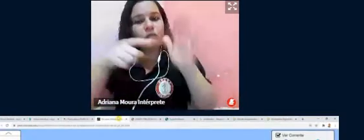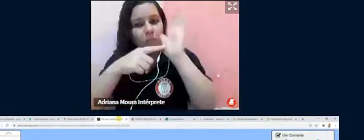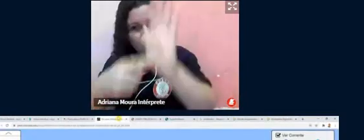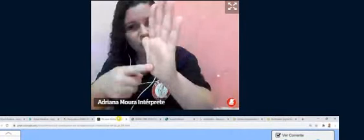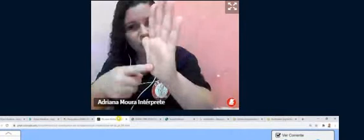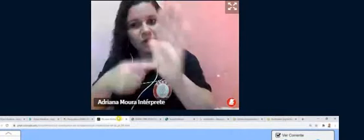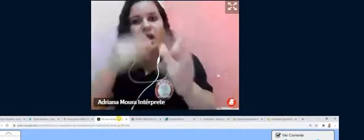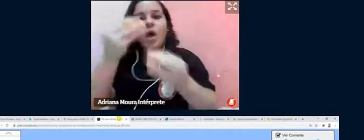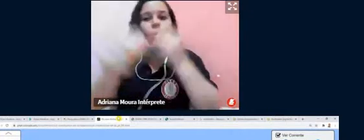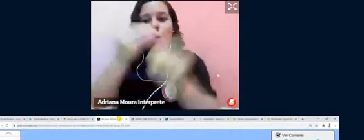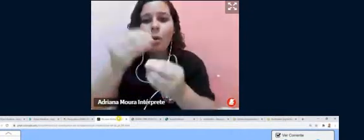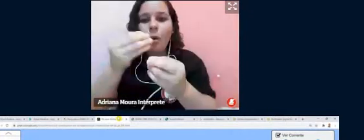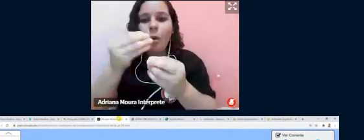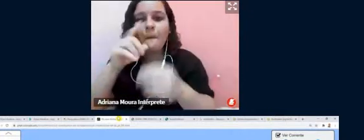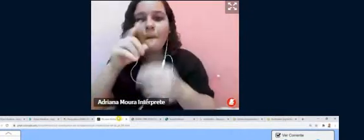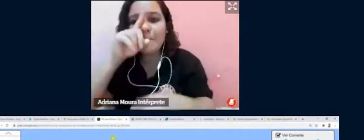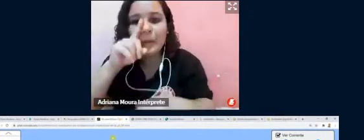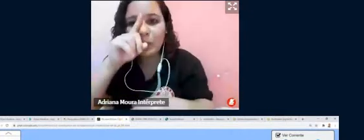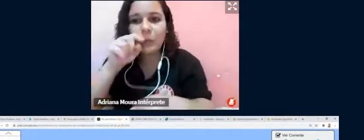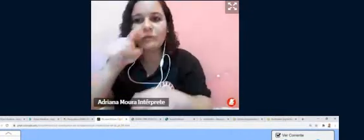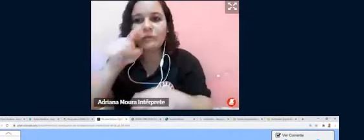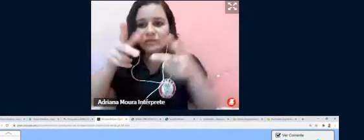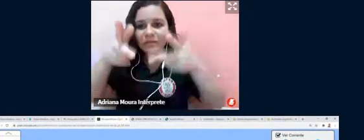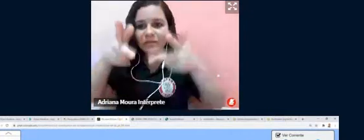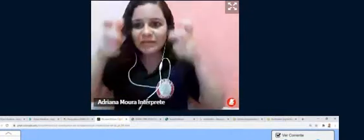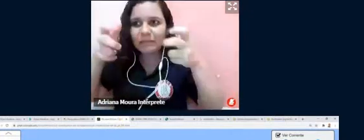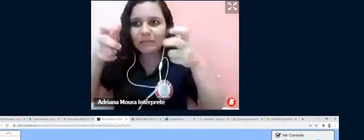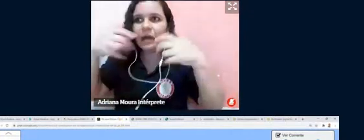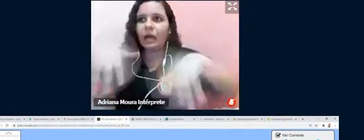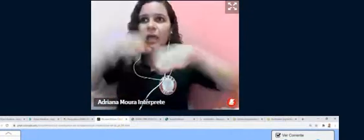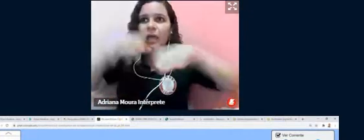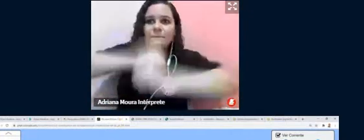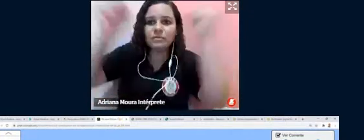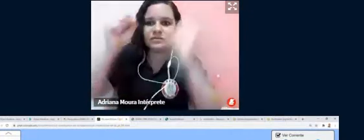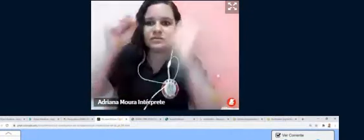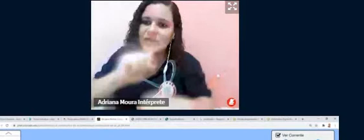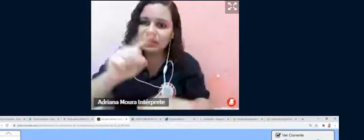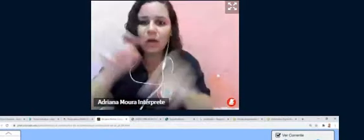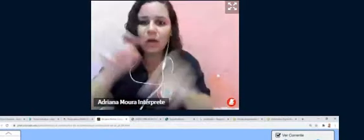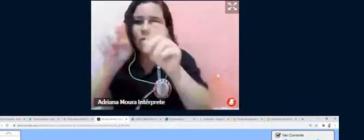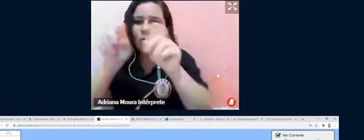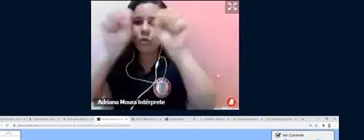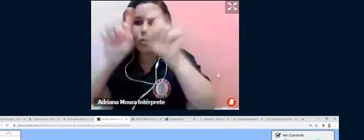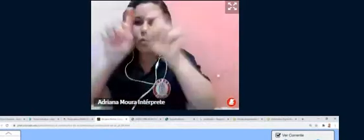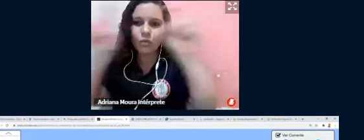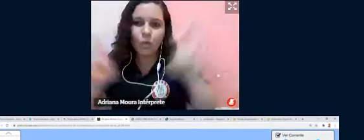como é um simulador de computador, fique tranquilo, não vai explodir em você. Vamos de novo?